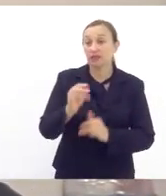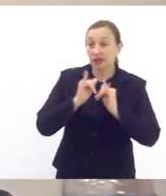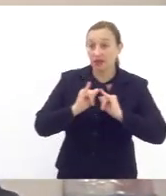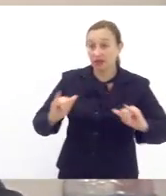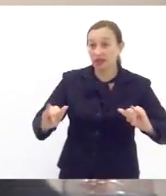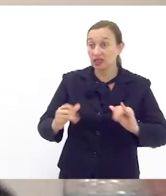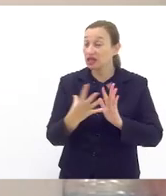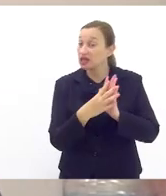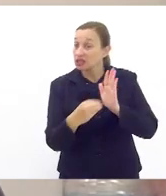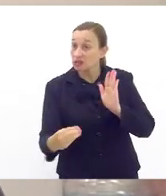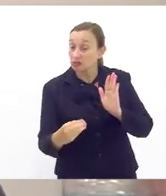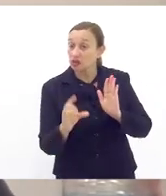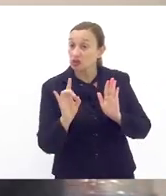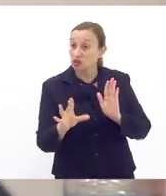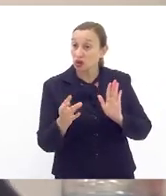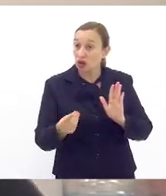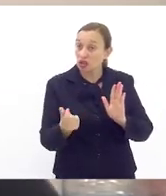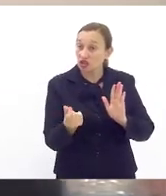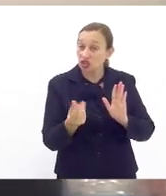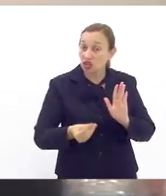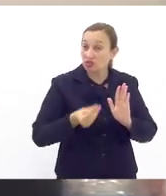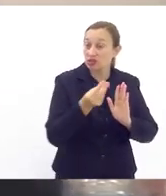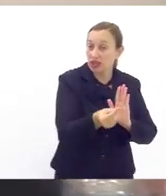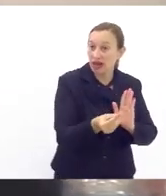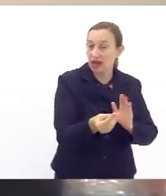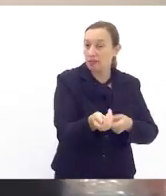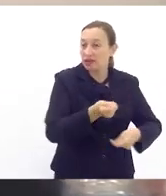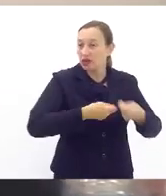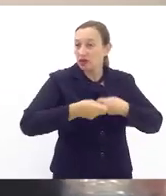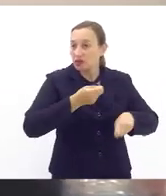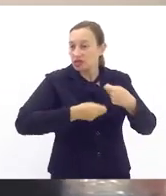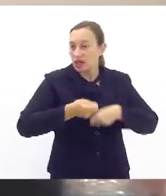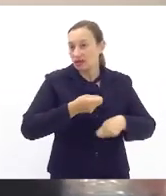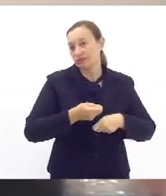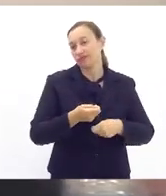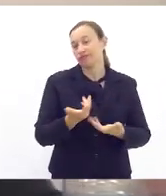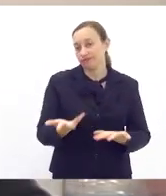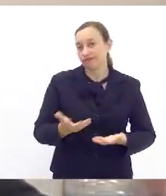Só serve para dar dinheiro para quem negociar no mercado financeiro